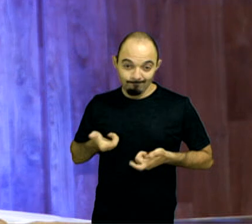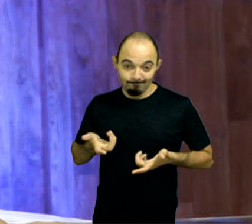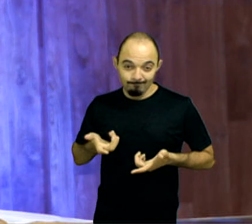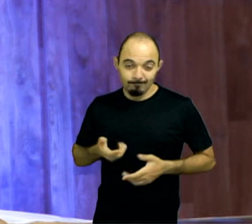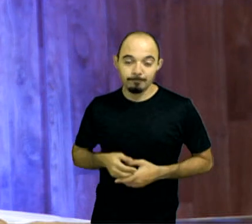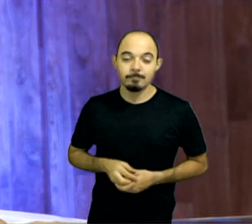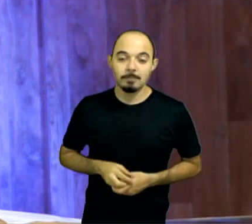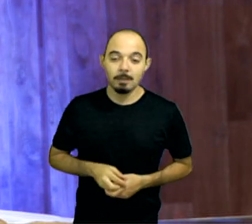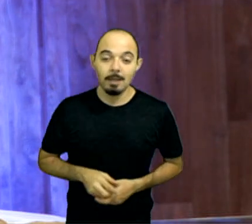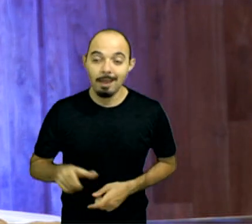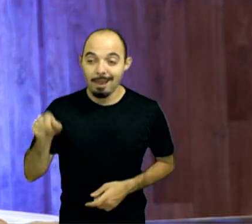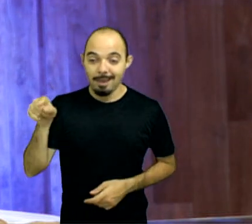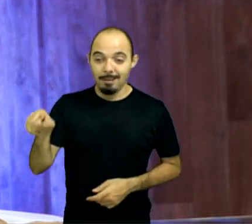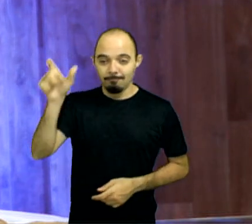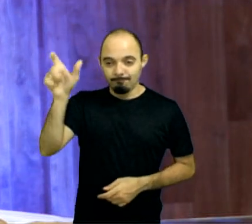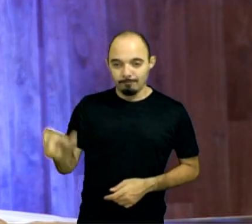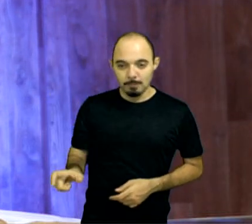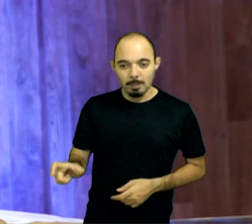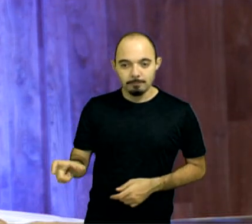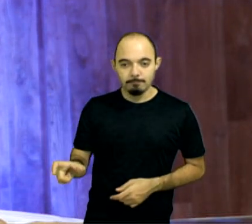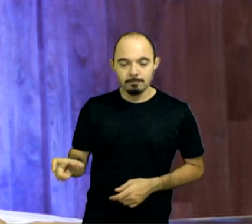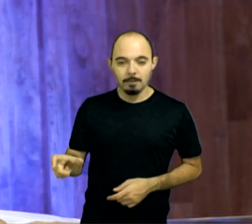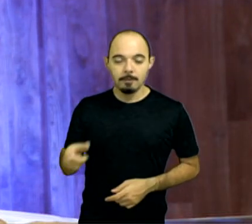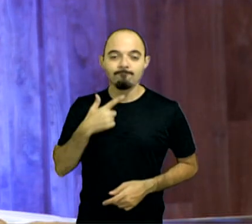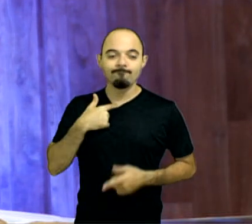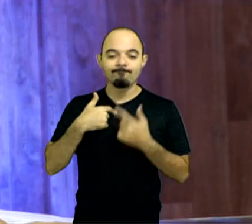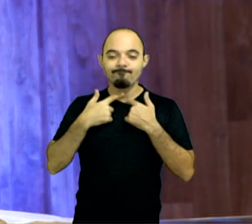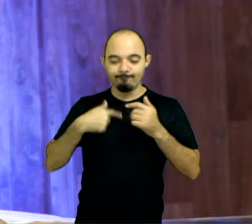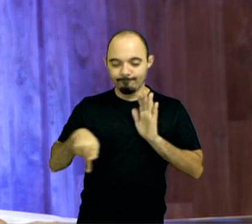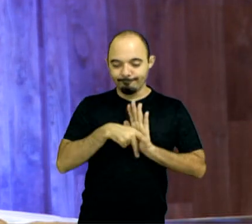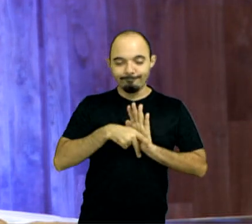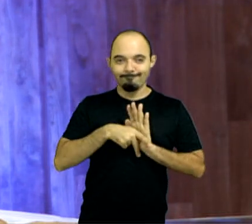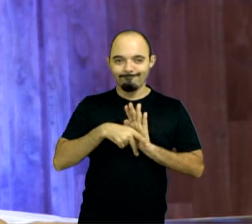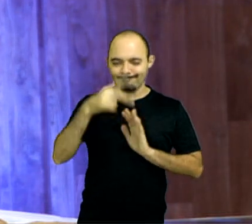domina a sua própria vontade, esses impulsos,